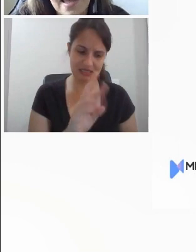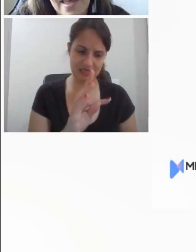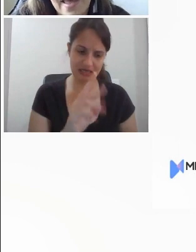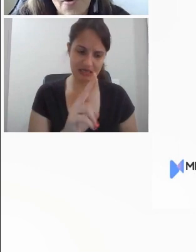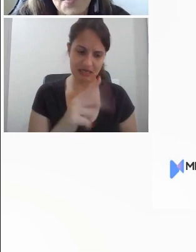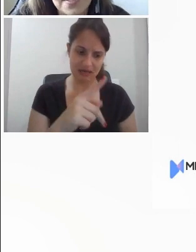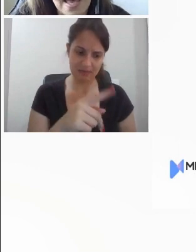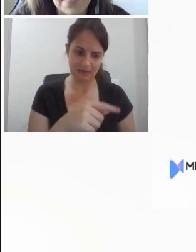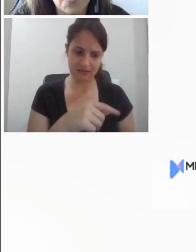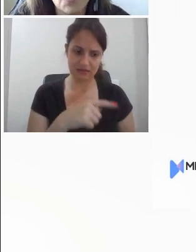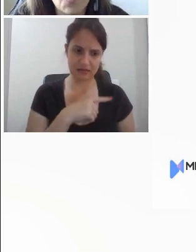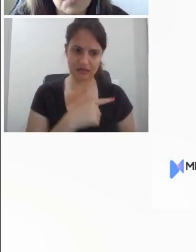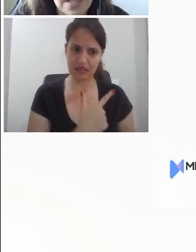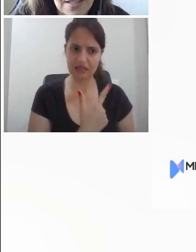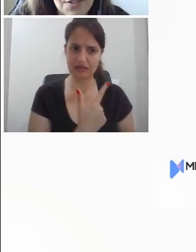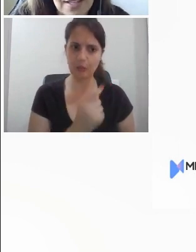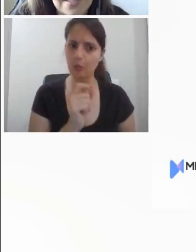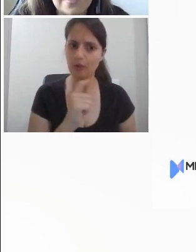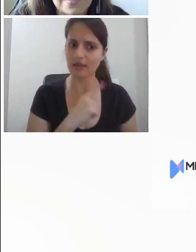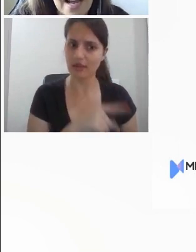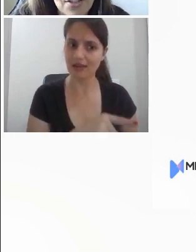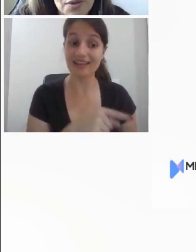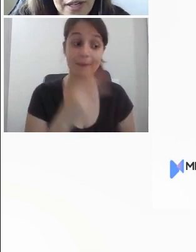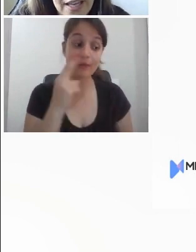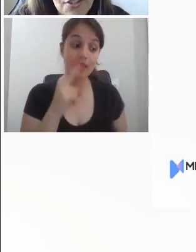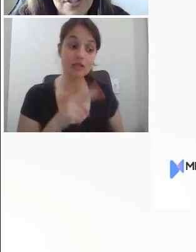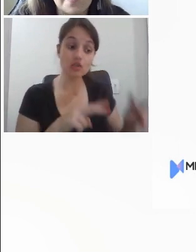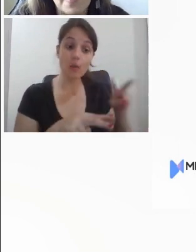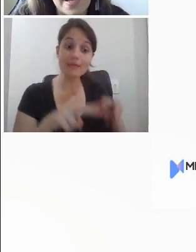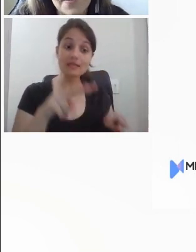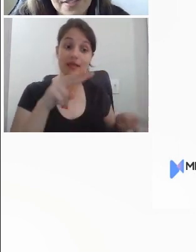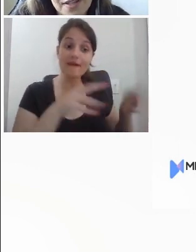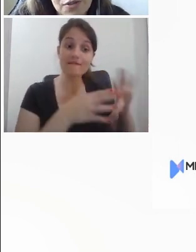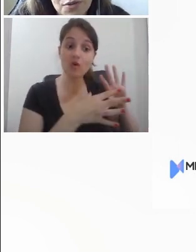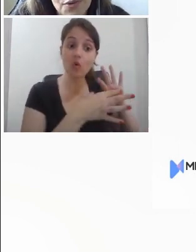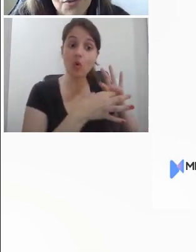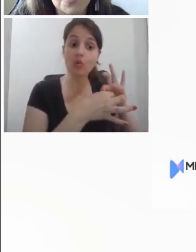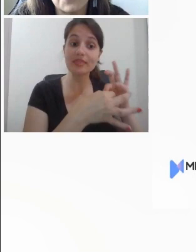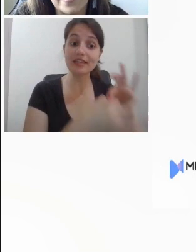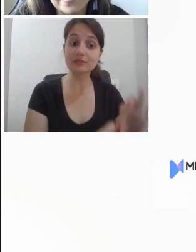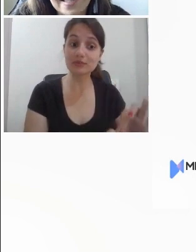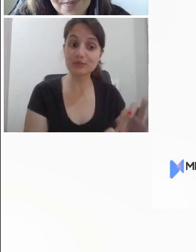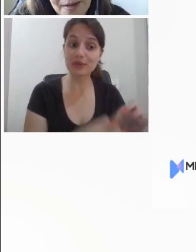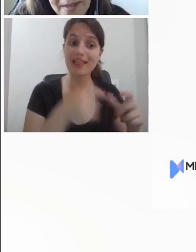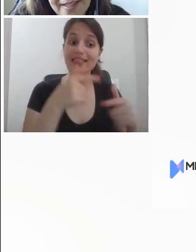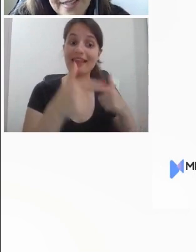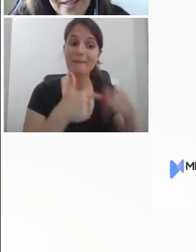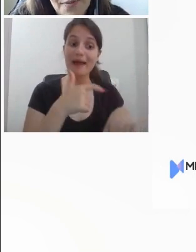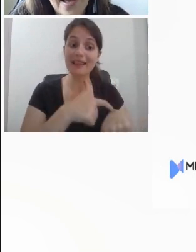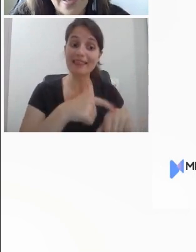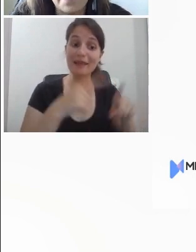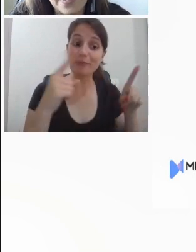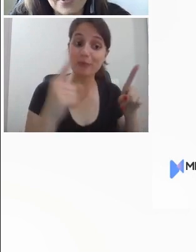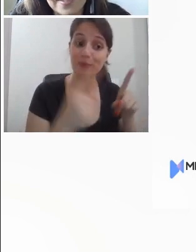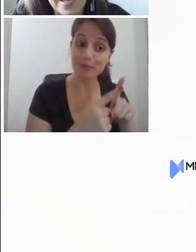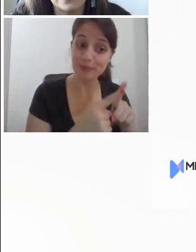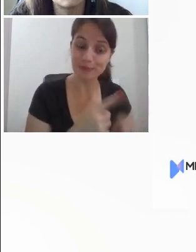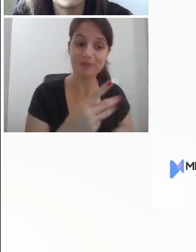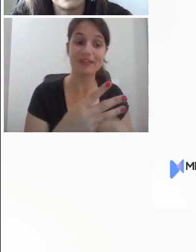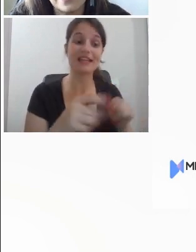eh observam o contexto a necessidade do cliente trabalham em ciclos curtos fazem experimentação